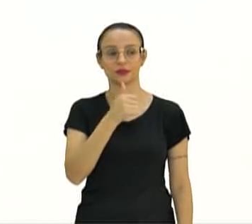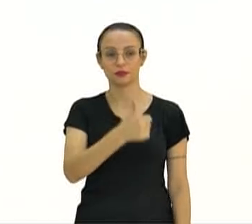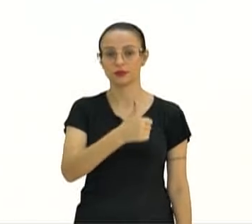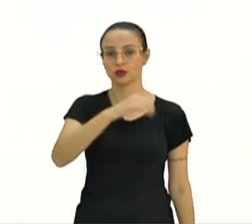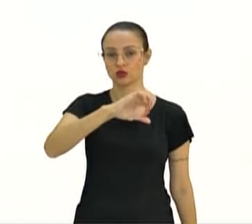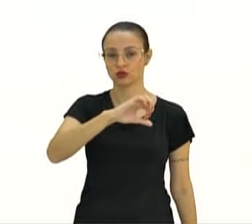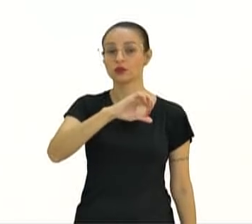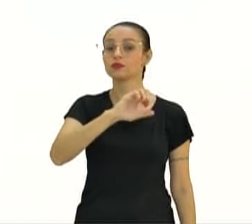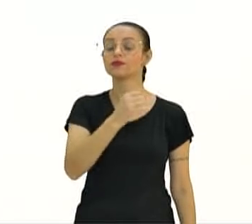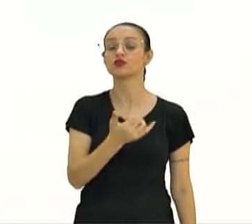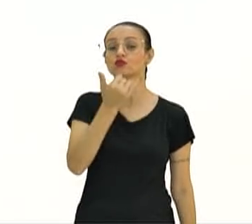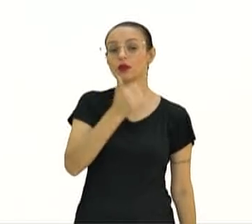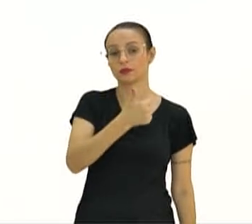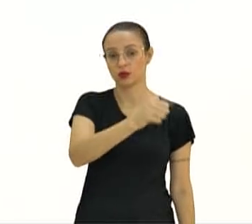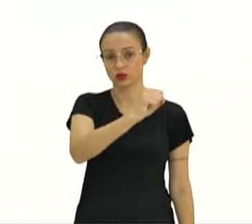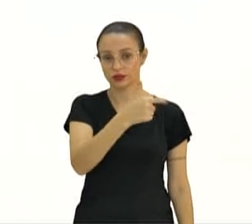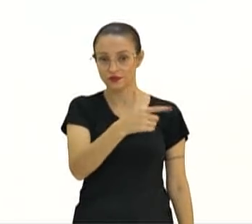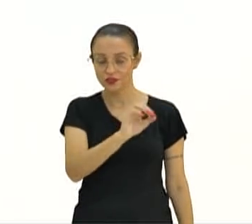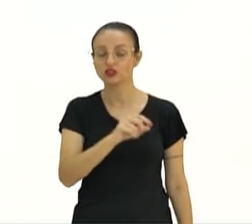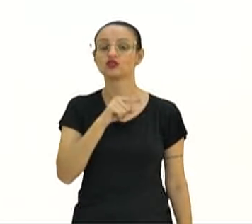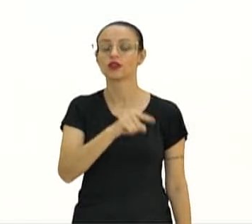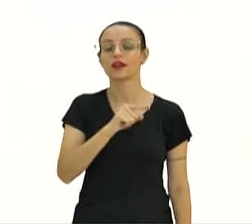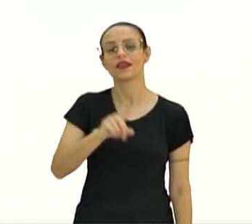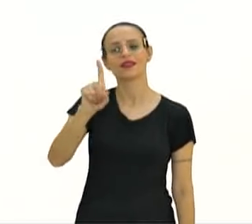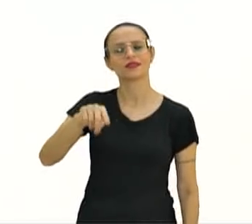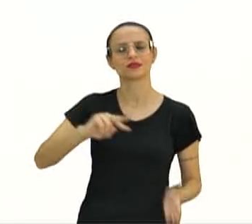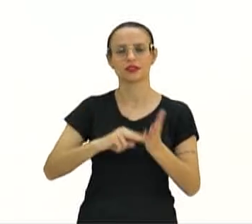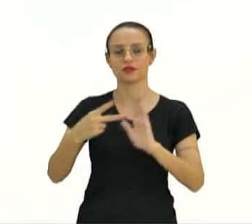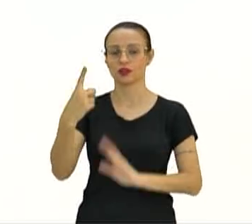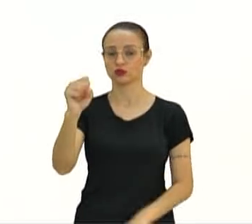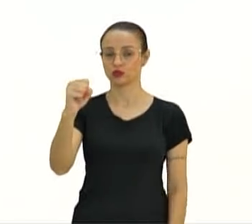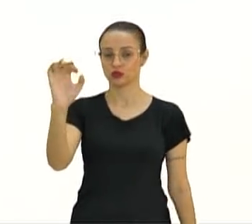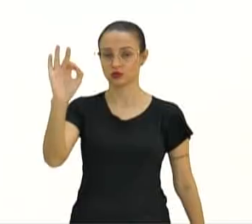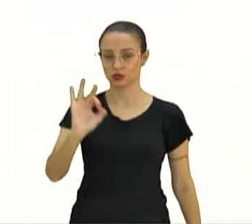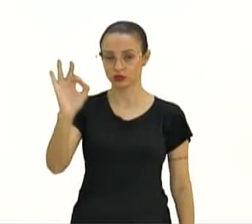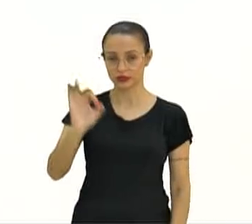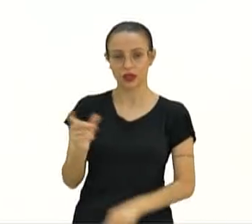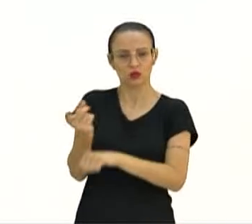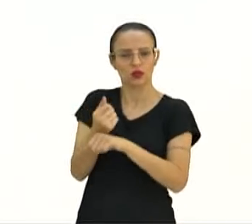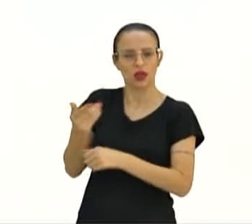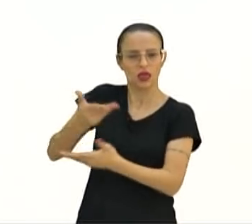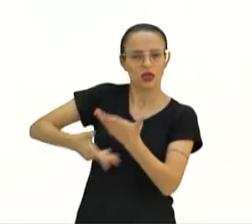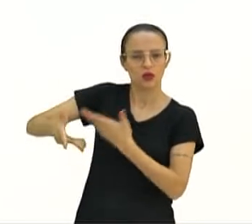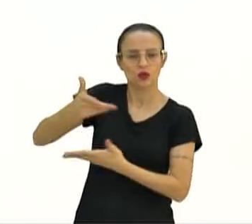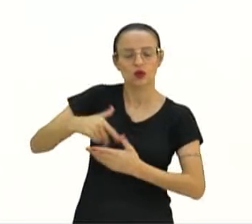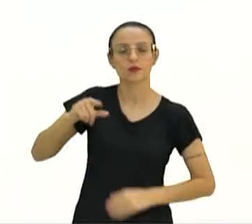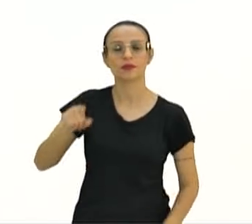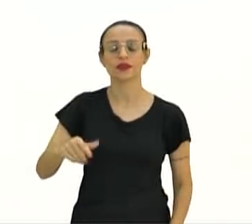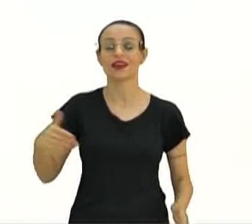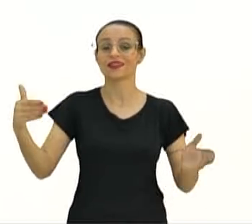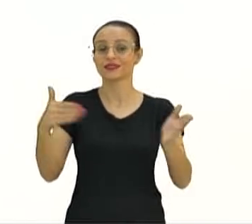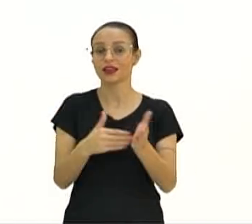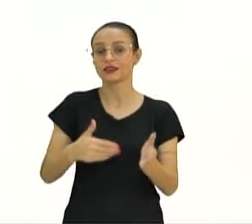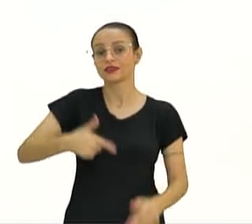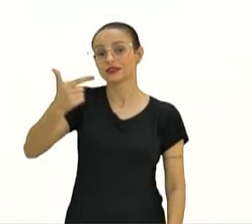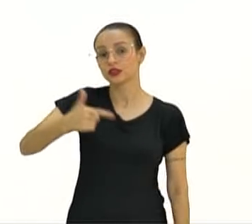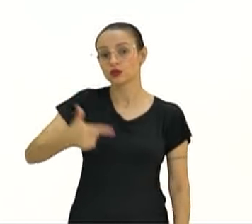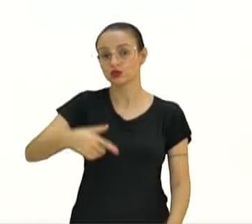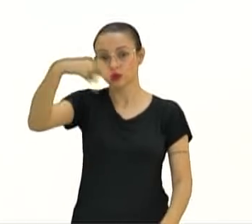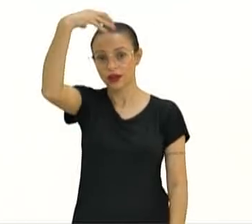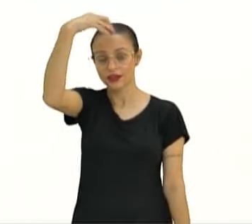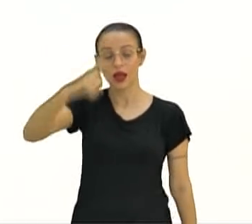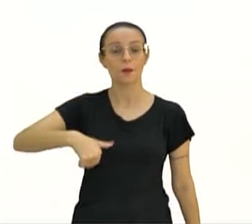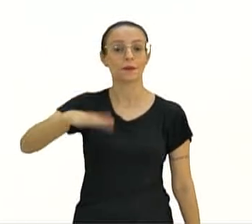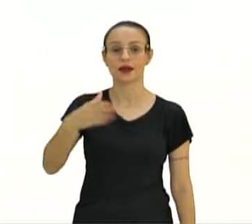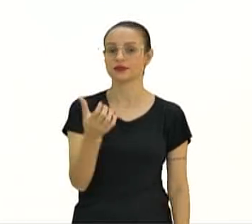ele correspondia aí a 18% da nossa balança comercial. Veja que ele chega no final do segundo reinado a mais